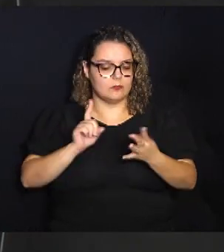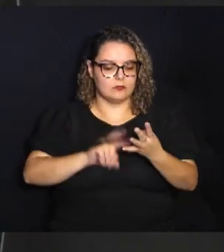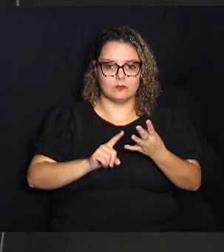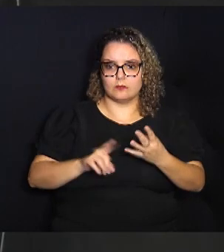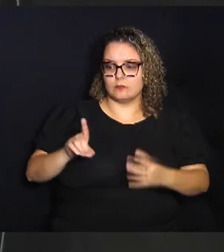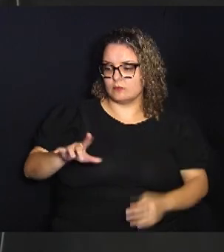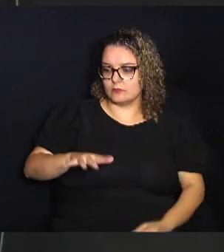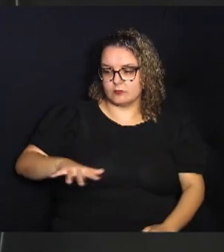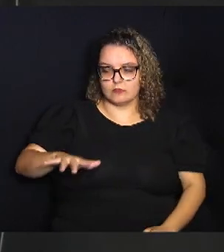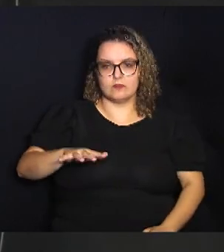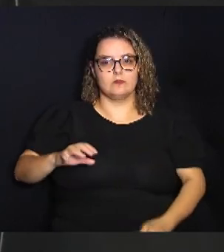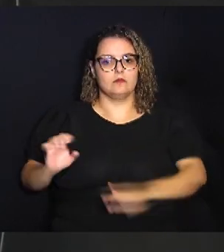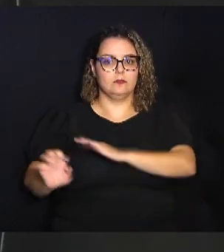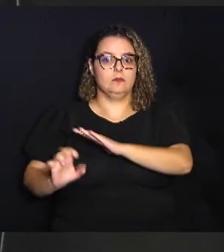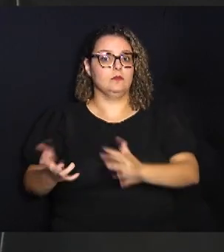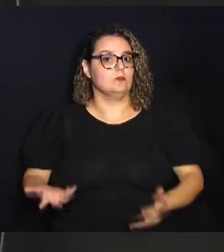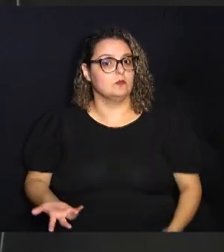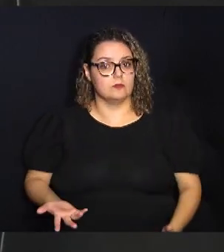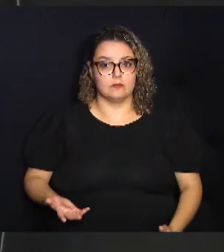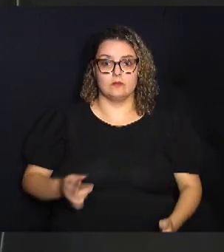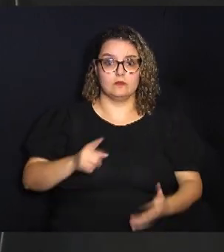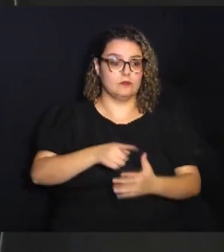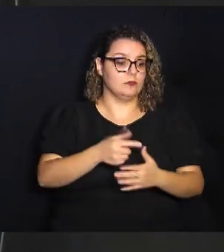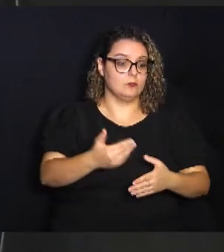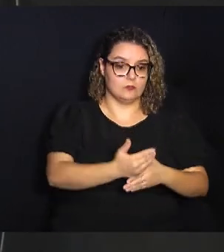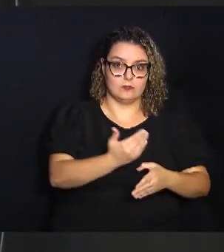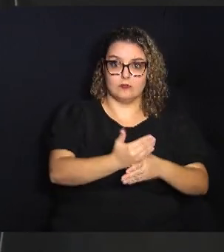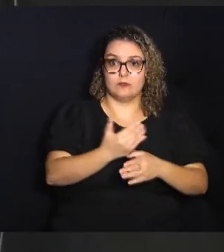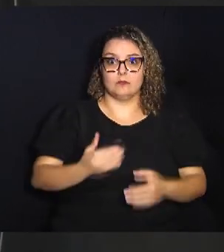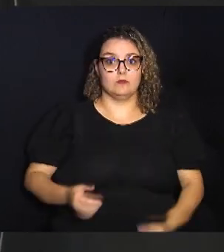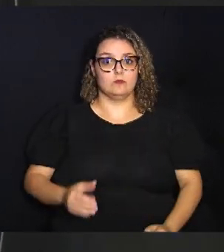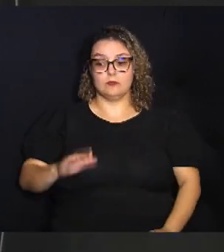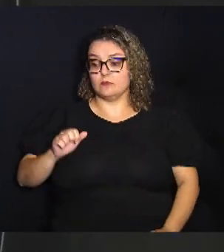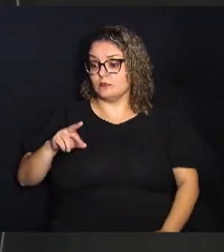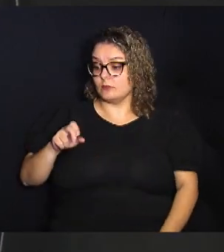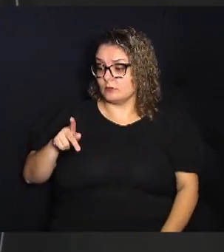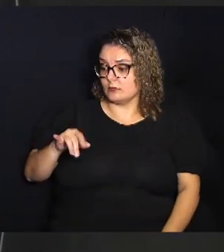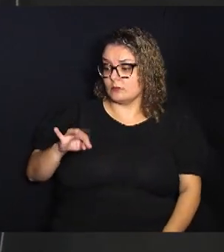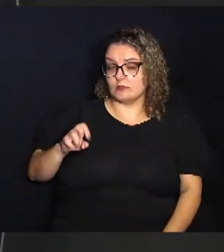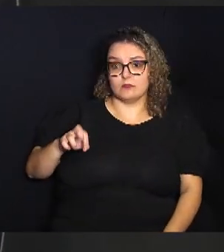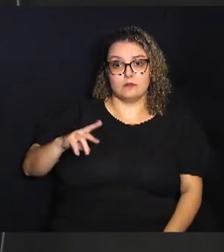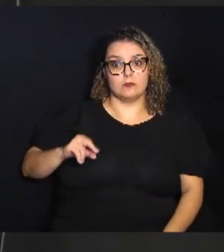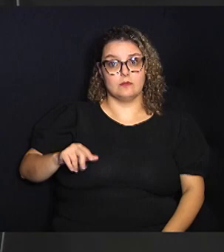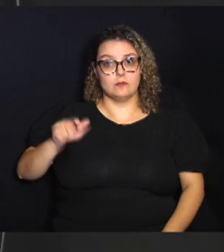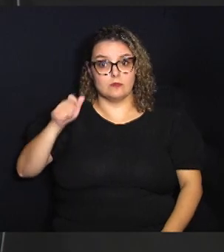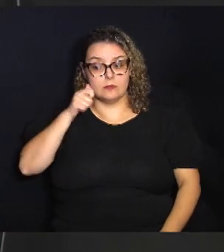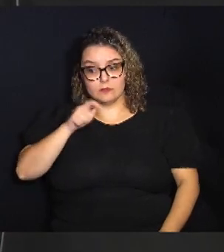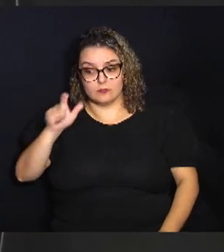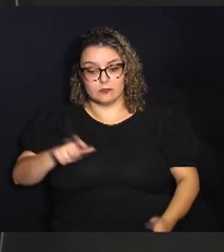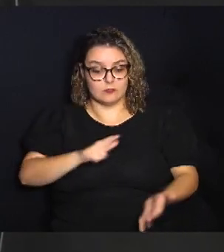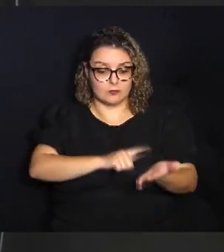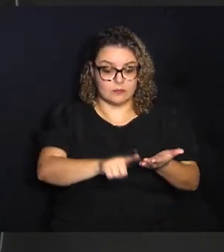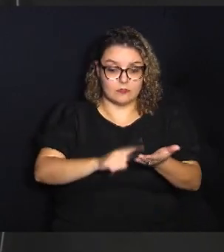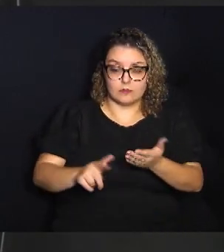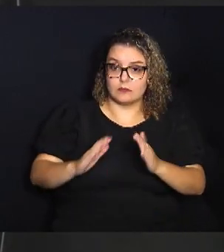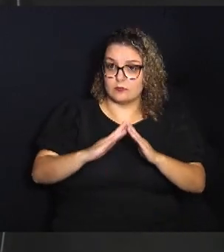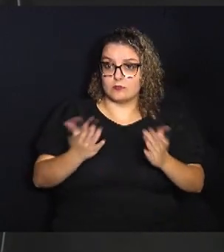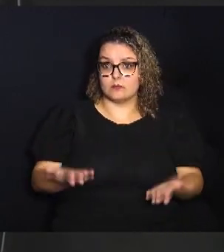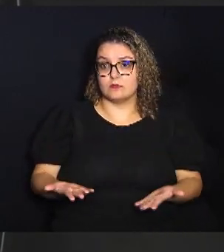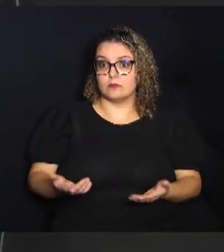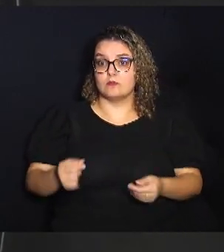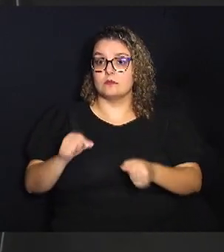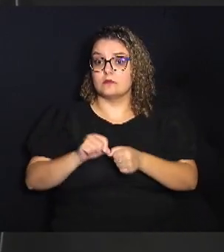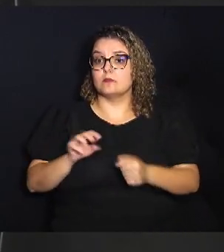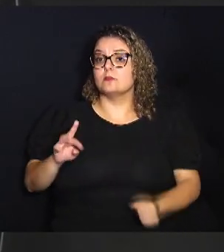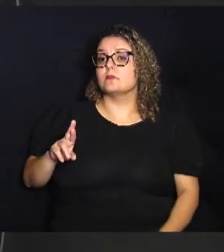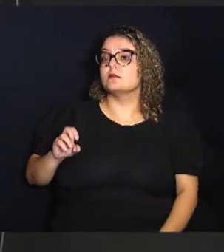diretores de empresa, atendo também o pedreiro, atendo o carpinteiro, atendo a faxineira. E ali, Mirla, eu faço um trocadilho